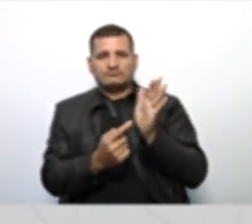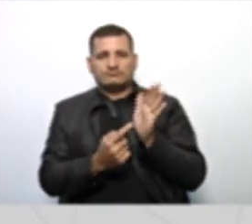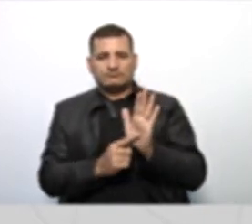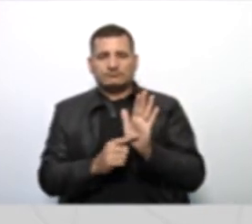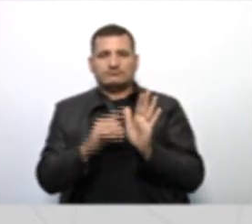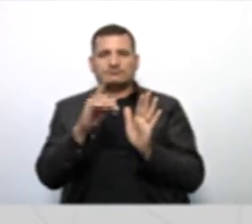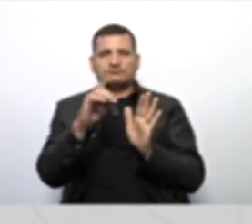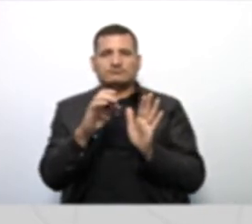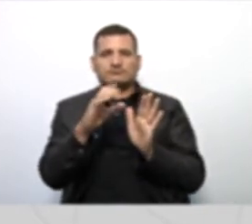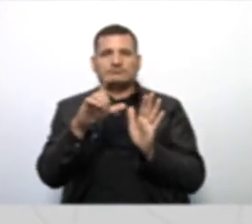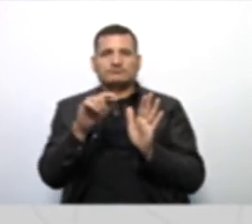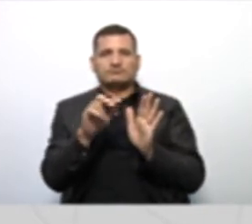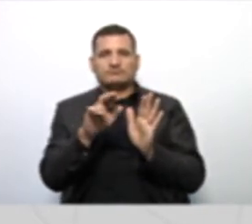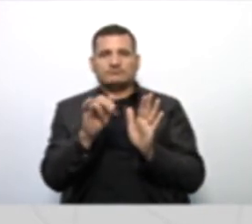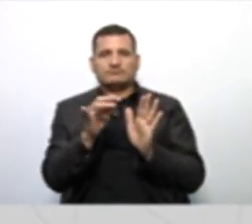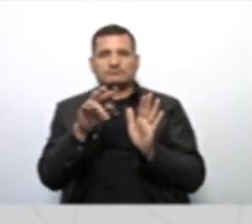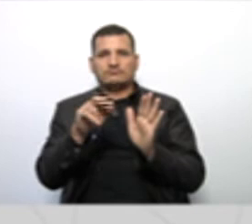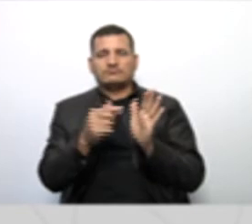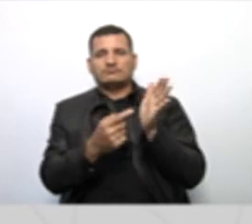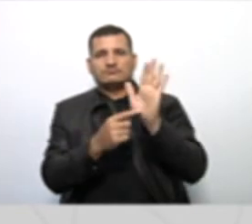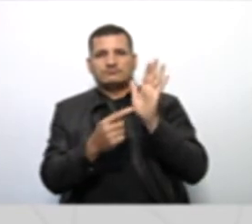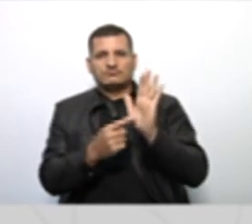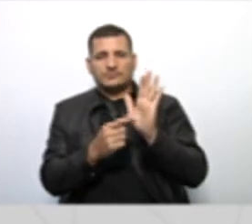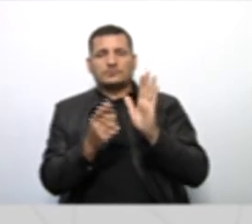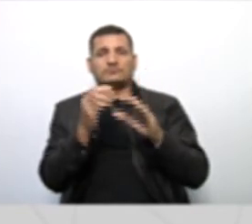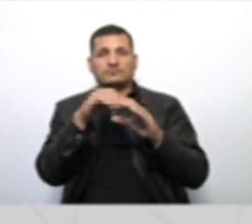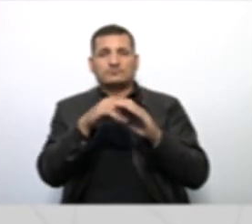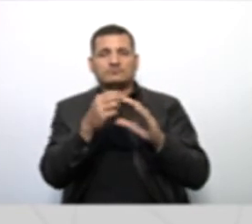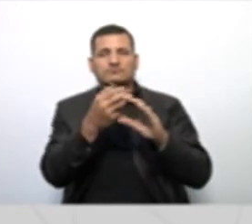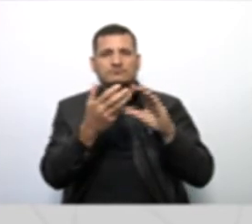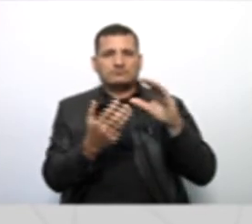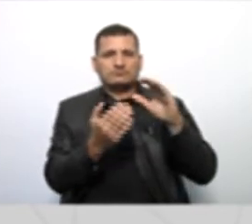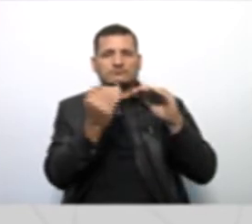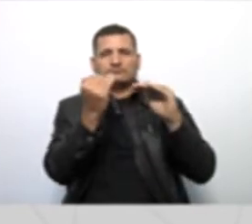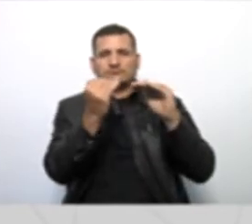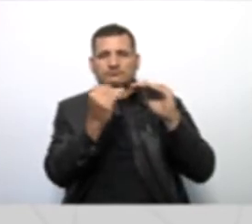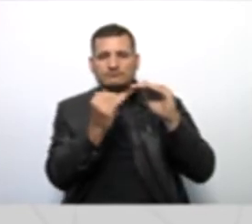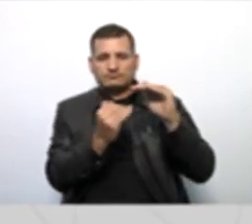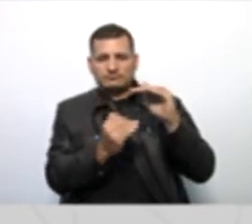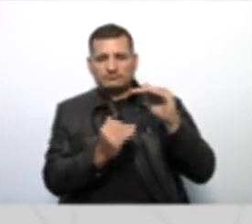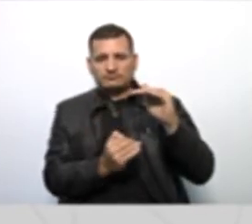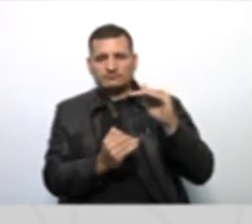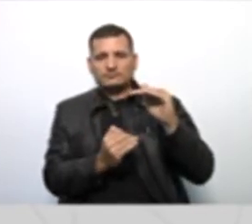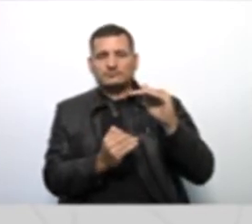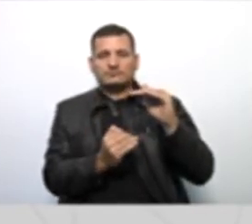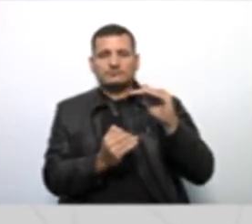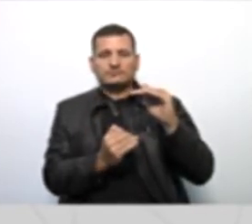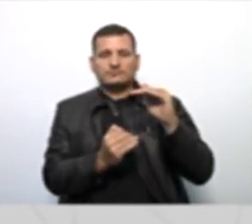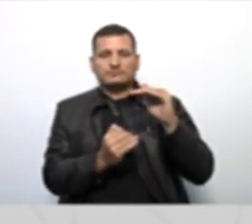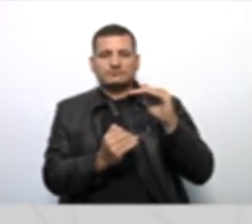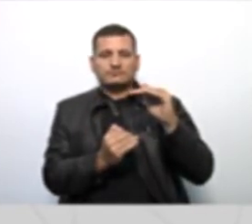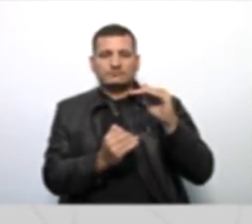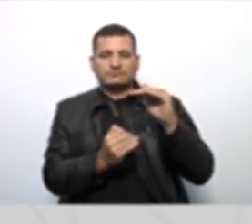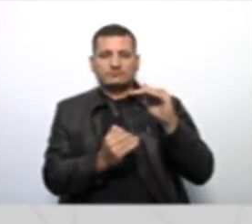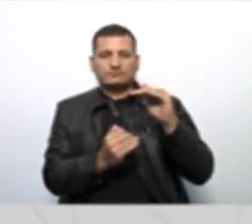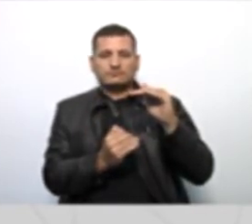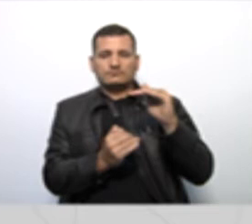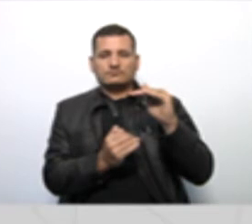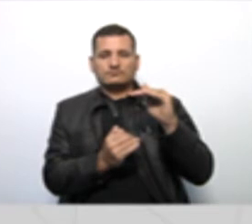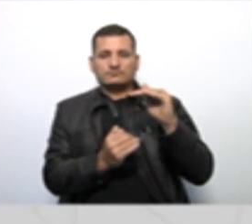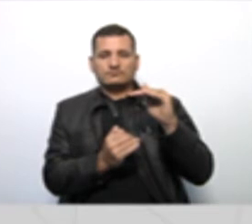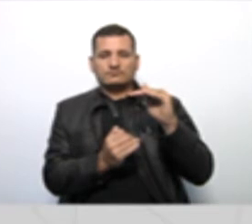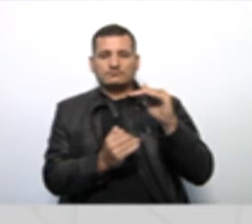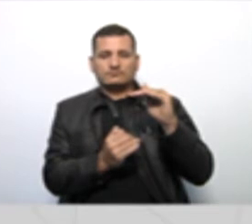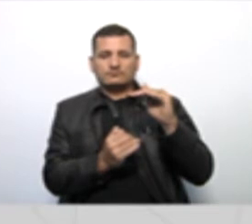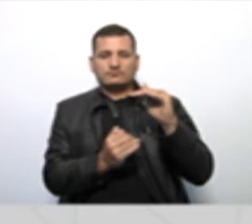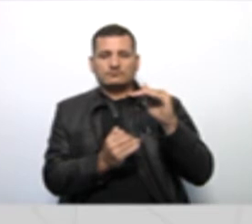declarativas e possui seus componentes. Então, por isso que ele fala aqui, ó, de maneira declarativa e é